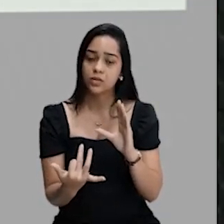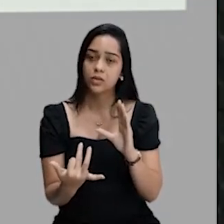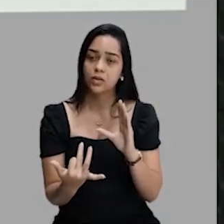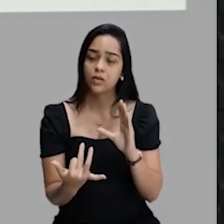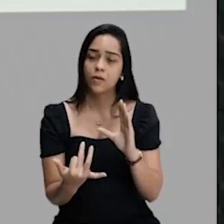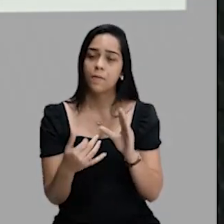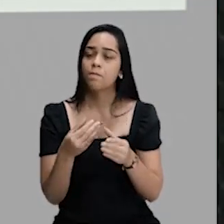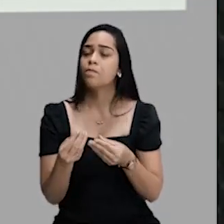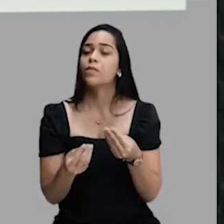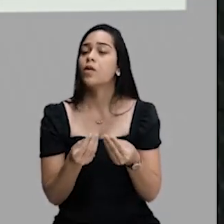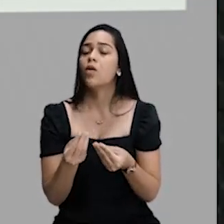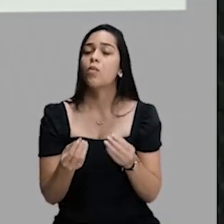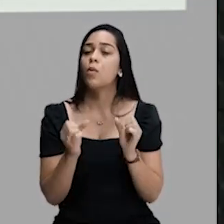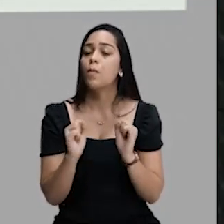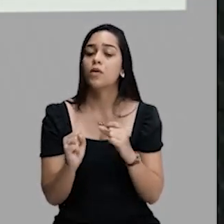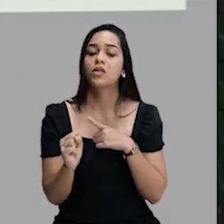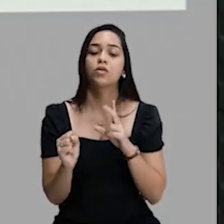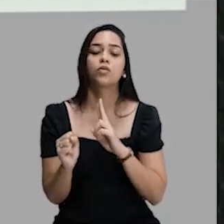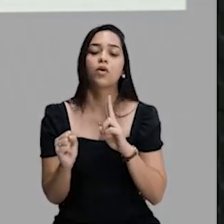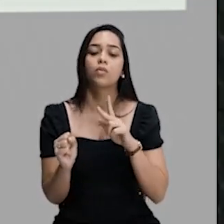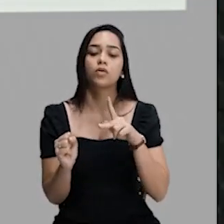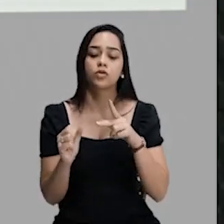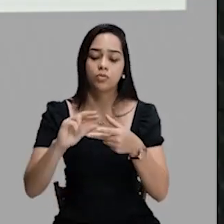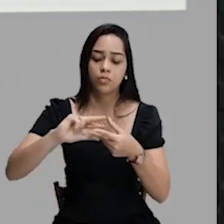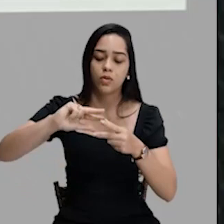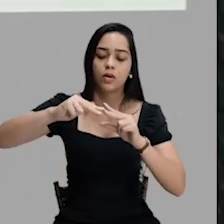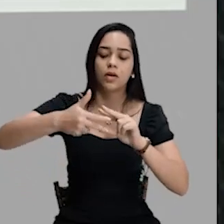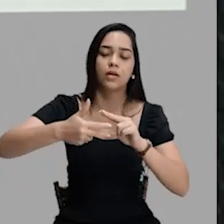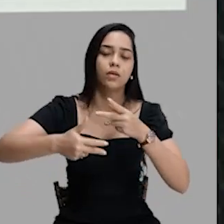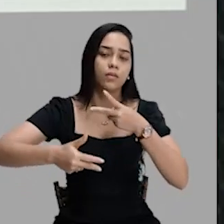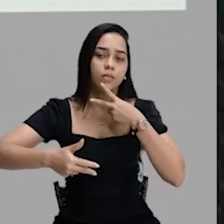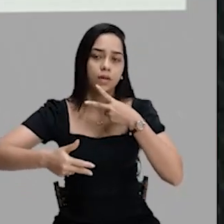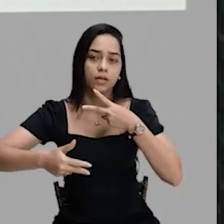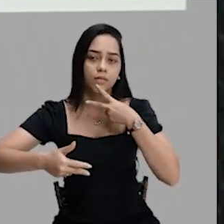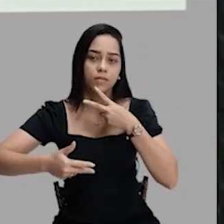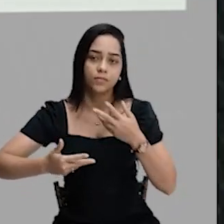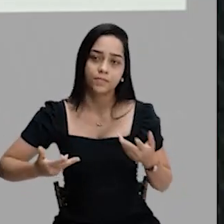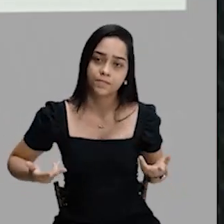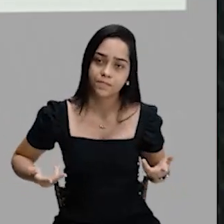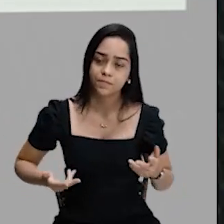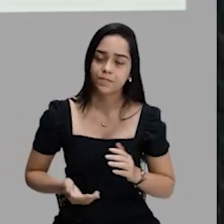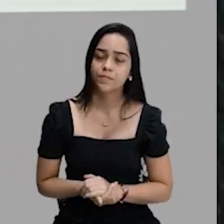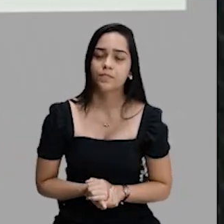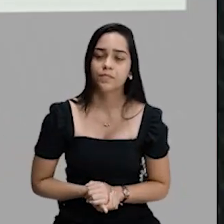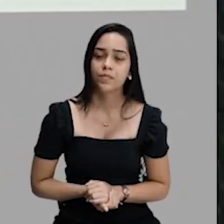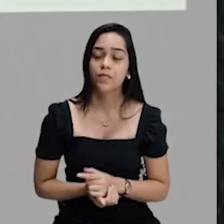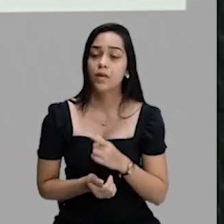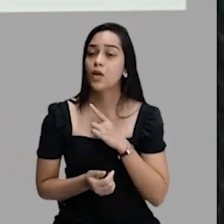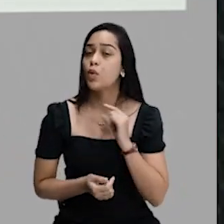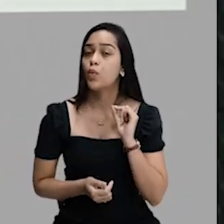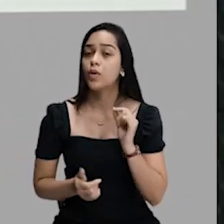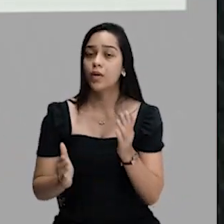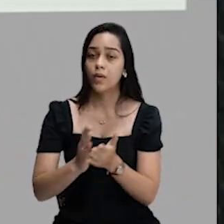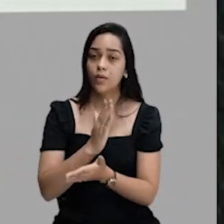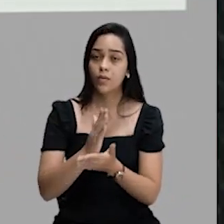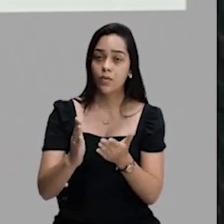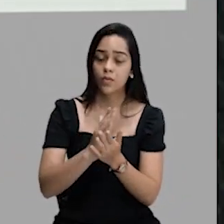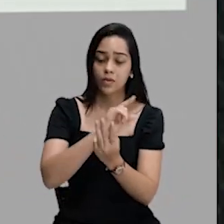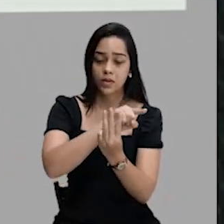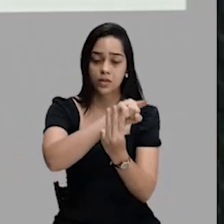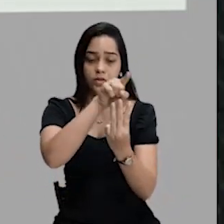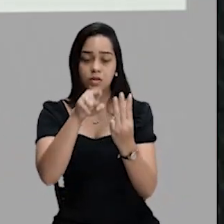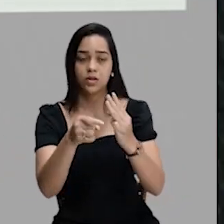Tá? Quando é que um poliedro ele pode ser chamado de poliedro de Platão? Quando ele atende aqui algumas dessas